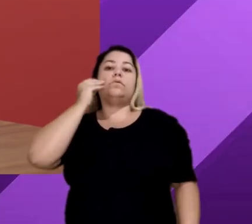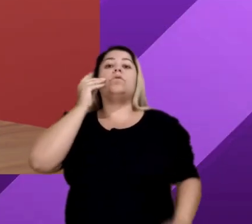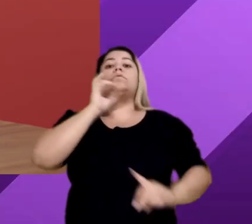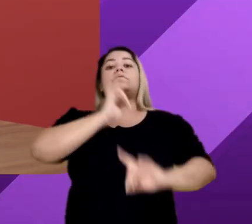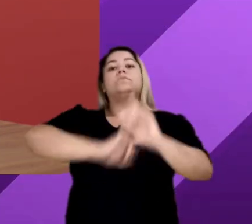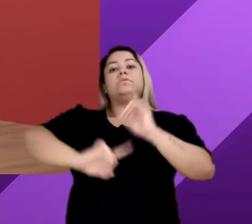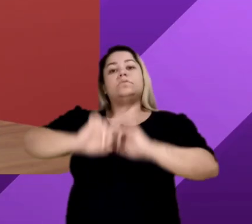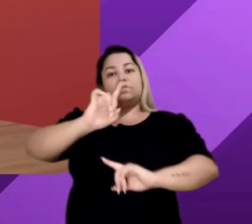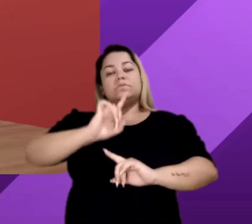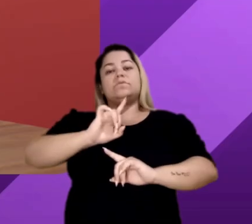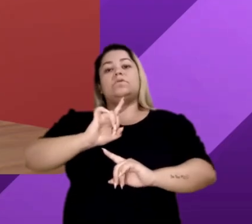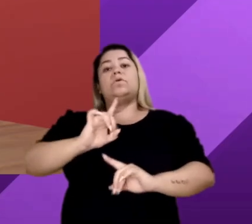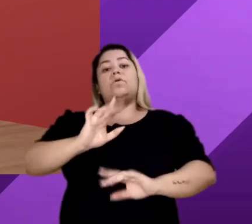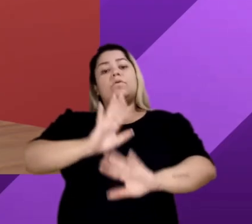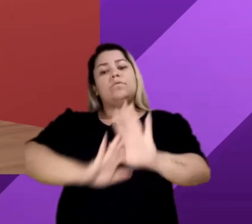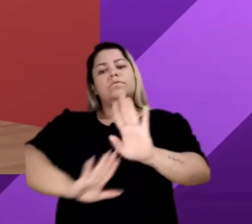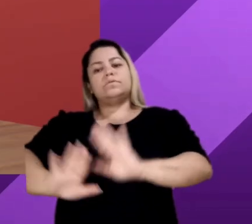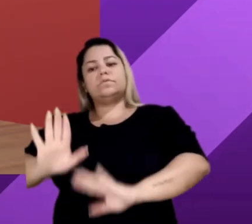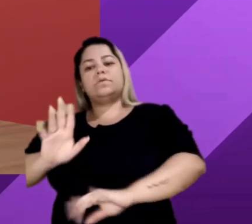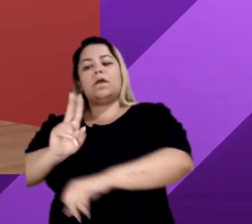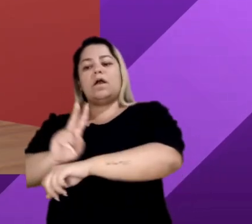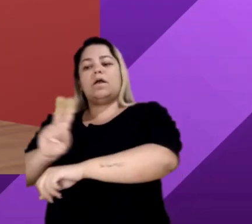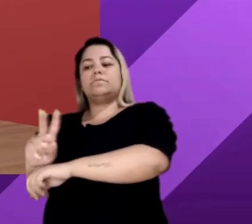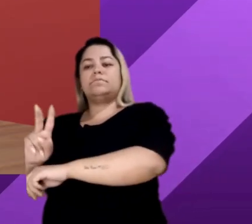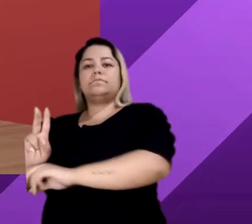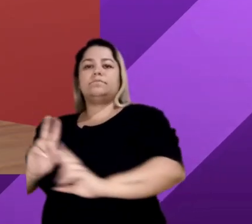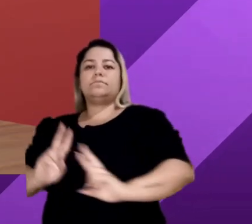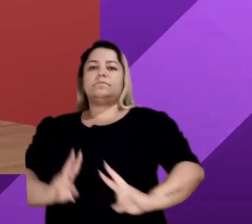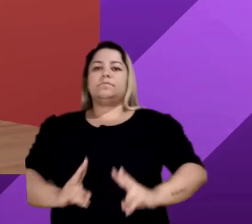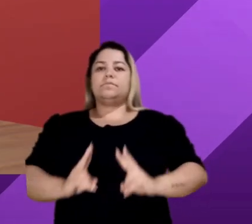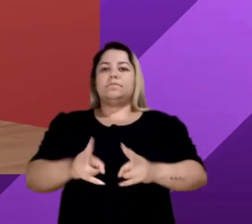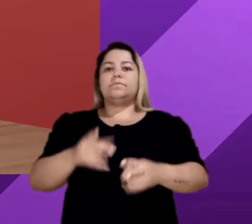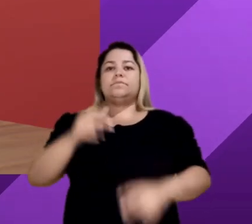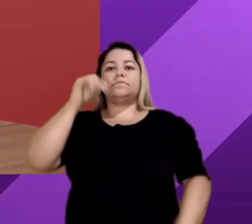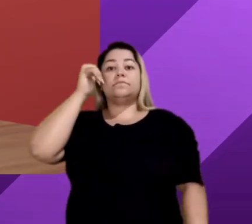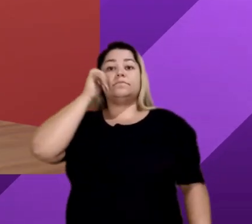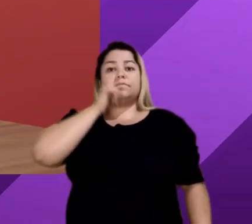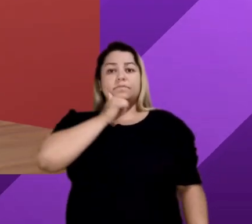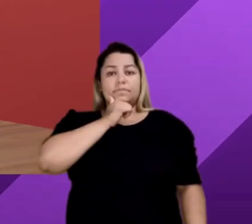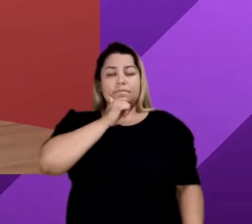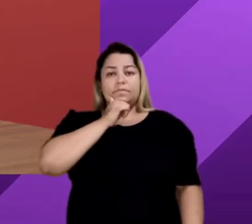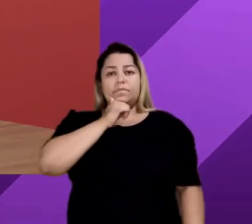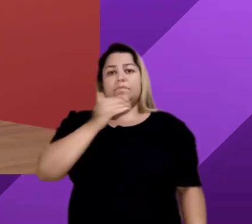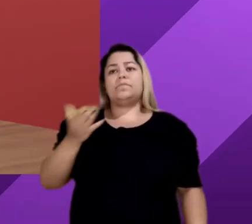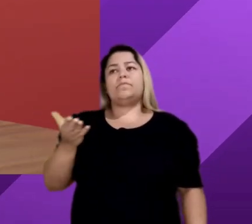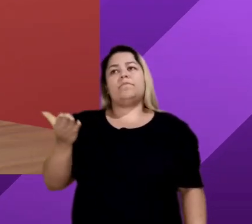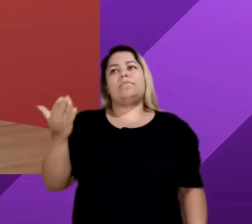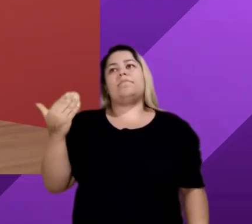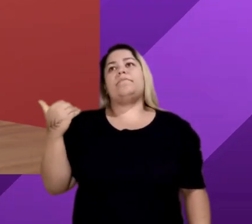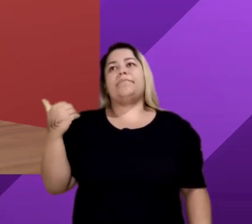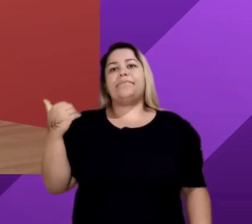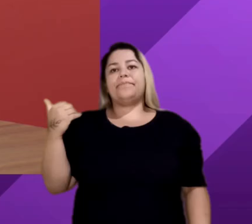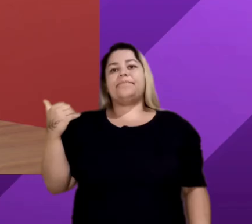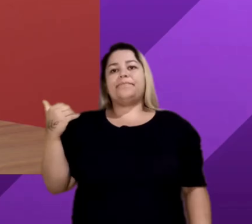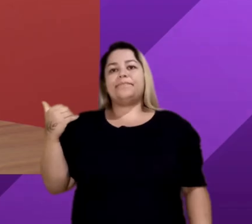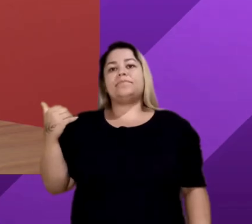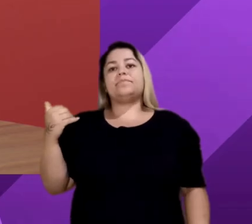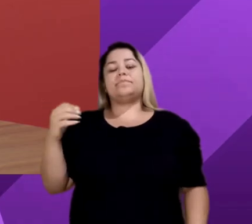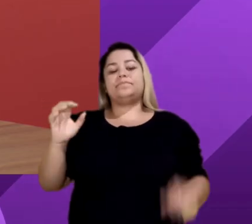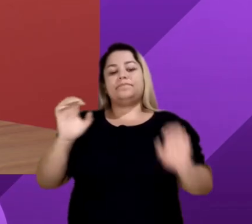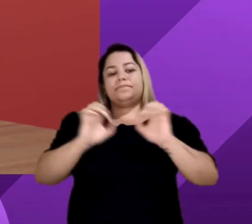unidade. O cuidado, né, sempre ficou atribuído às mulheres, né, desde parte dessa estrutura